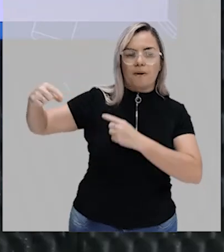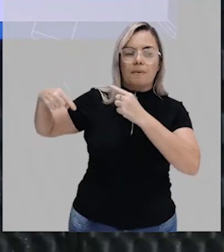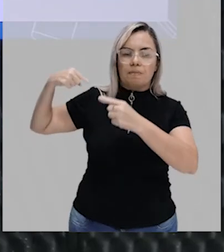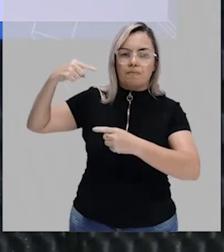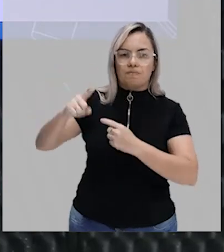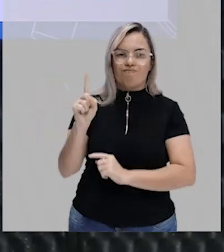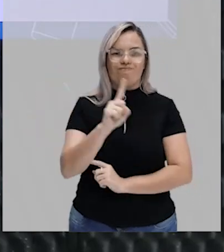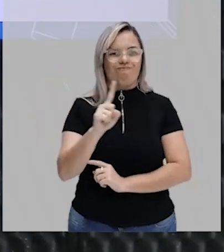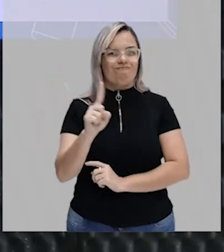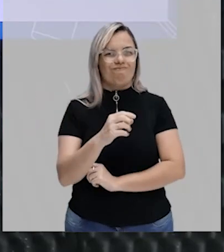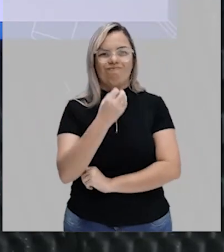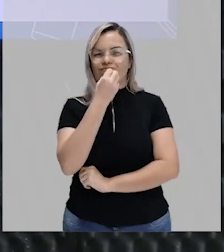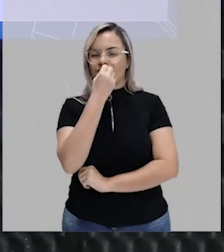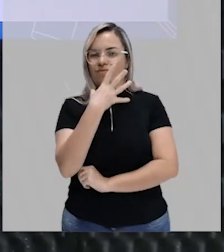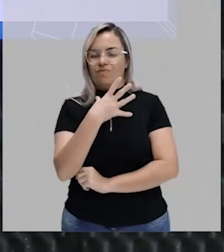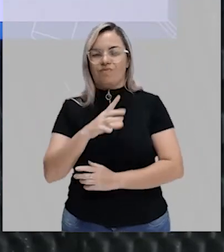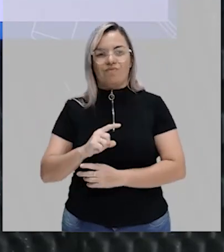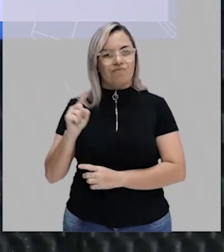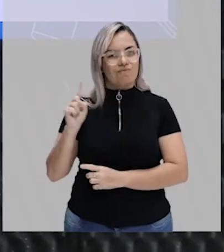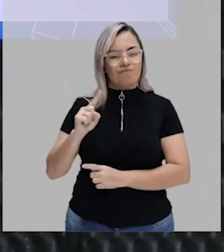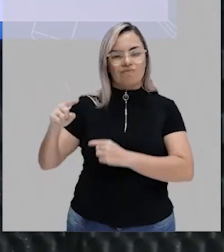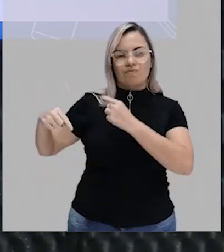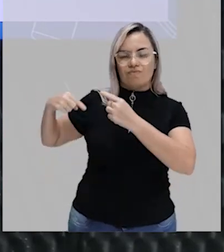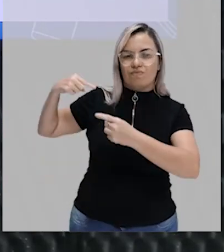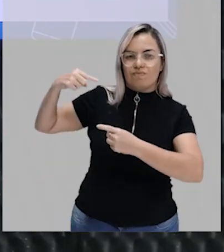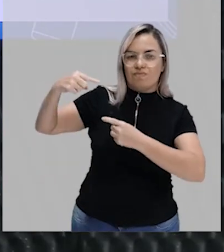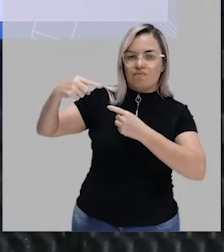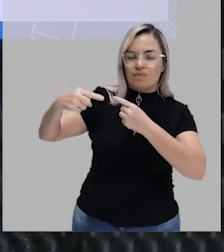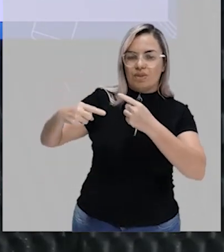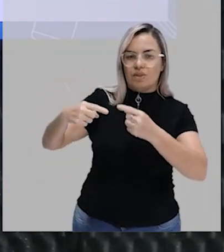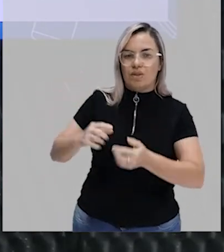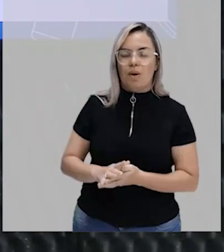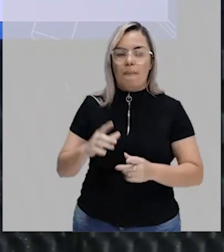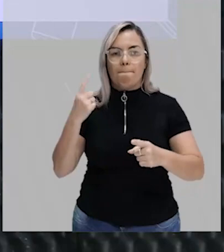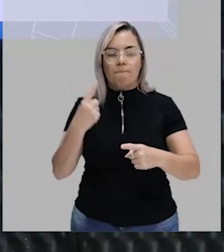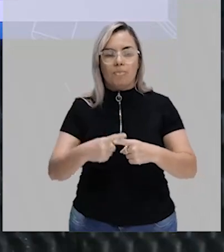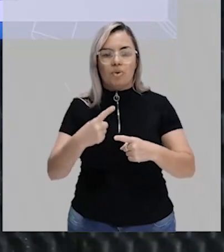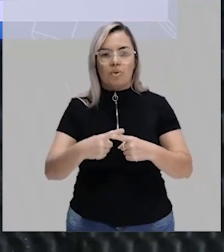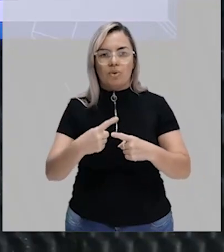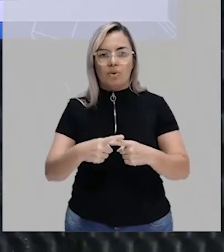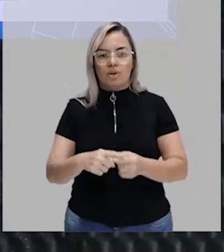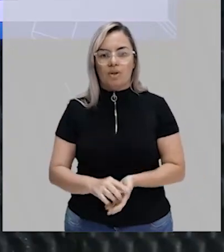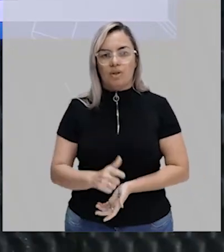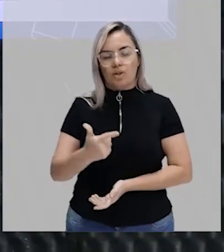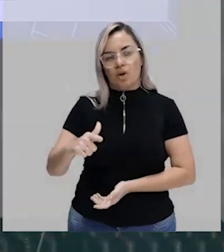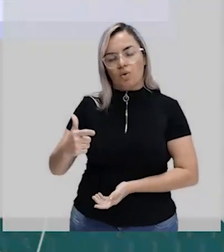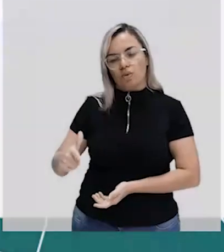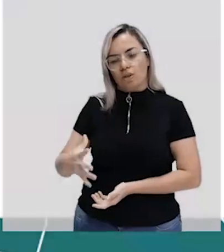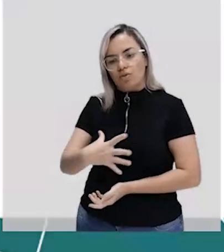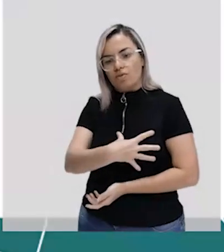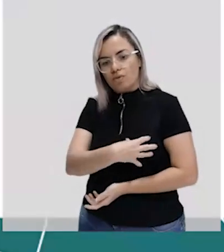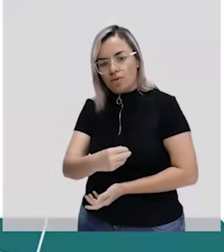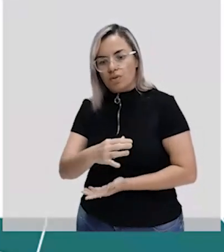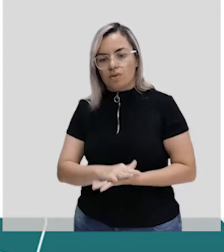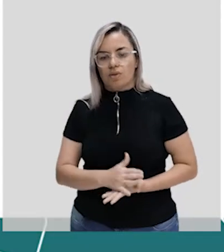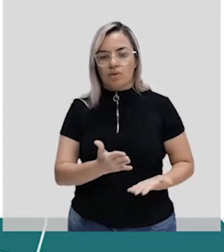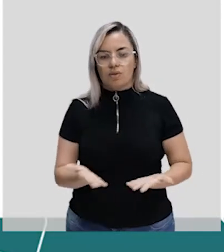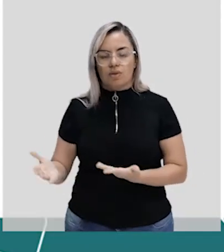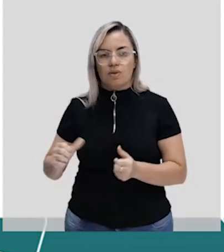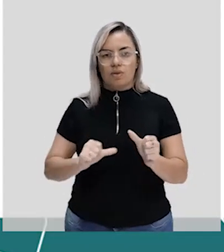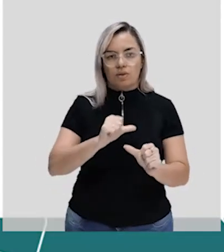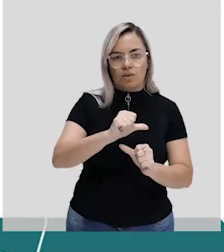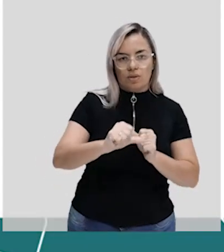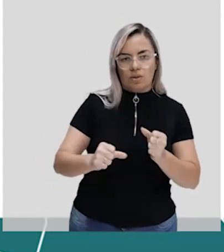não é boa, ela não é passada porque o indivíduo não se reproduz. Tá certo? Então, as mutações,